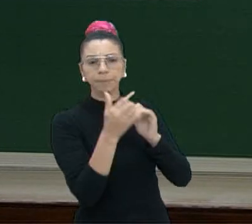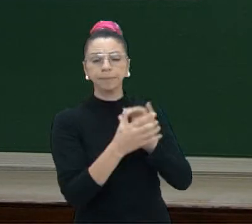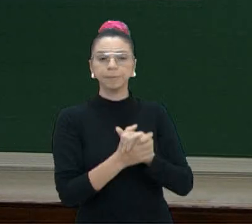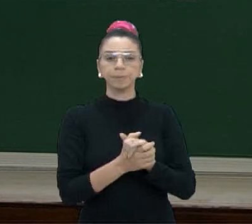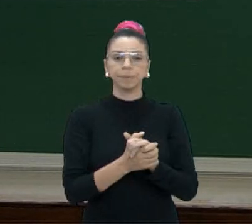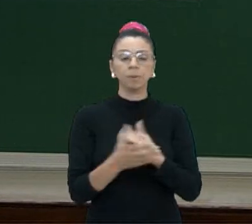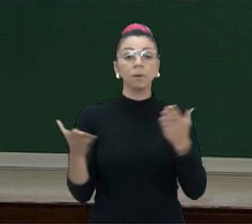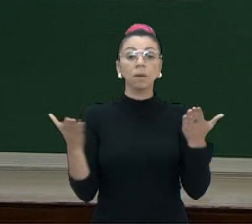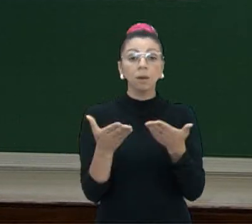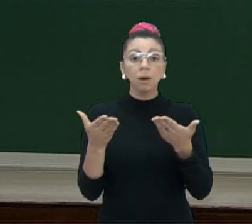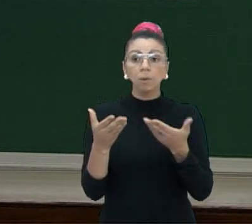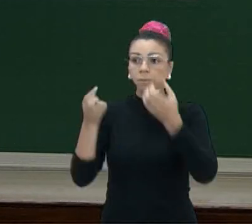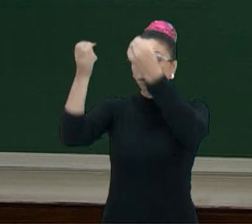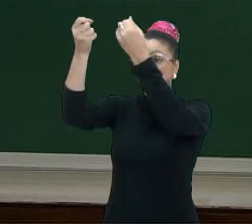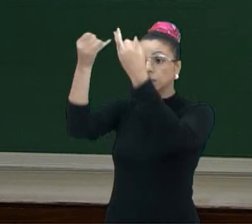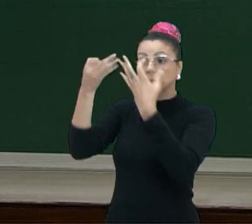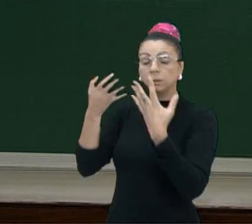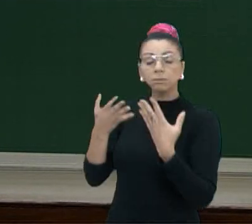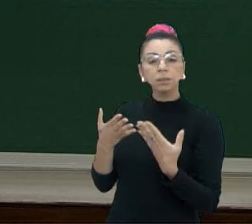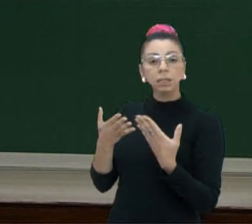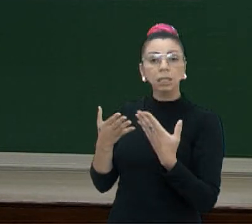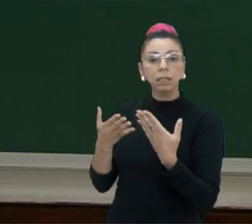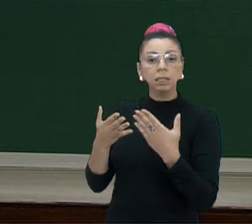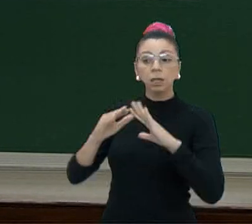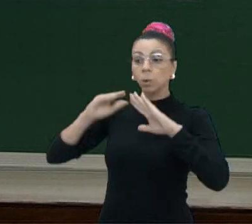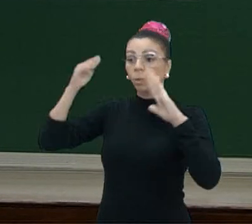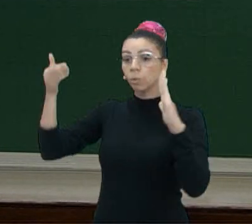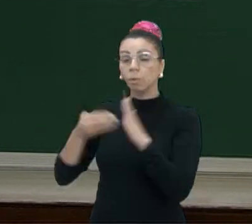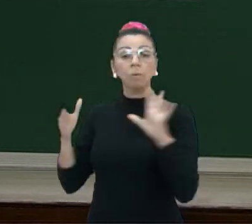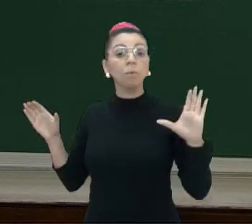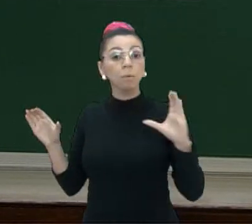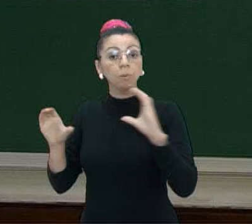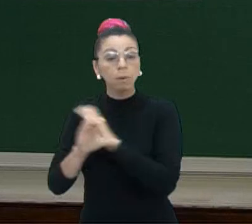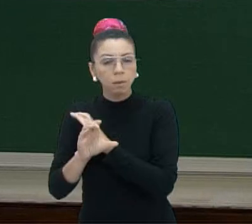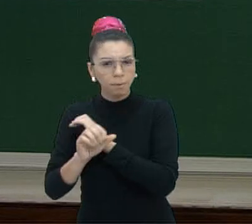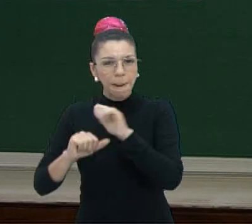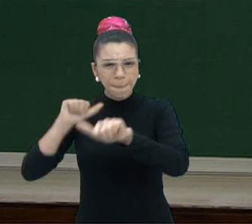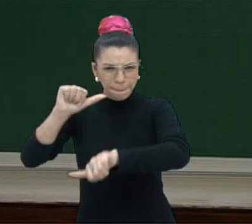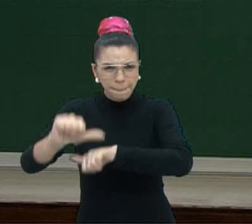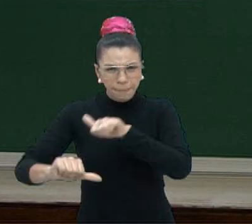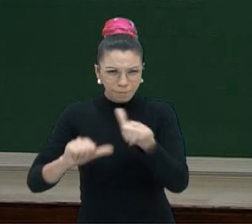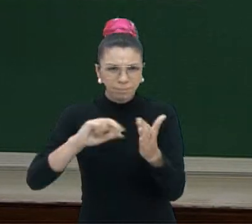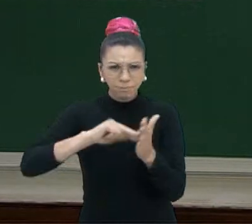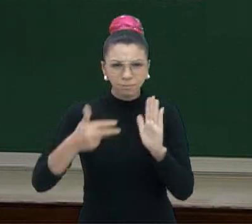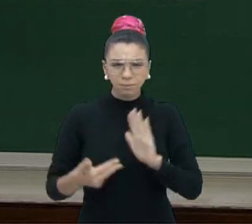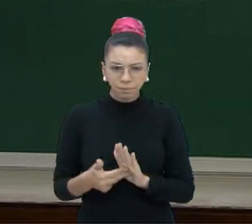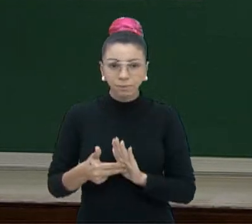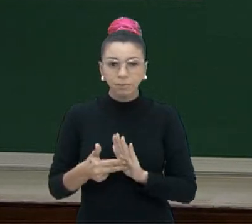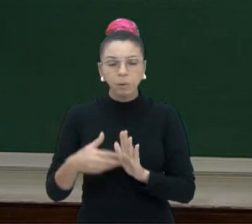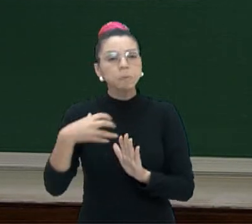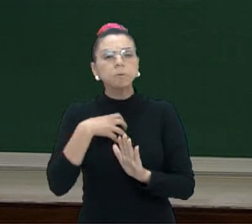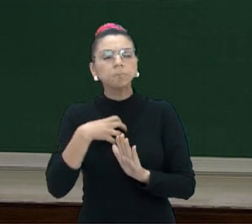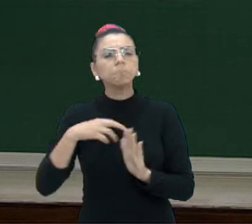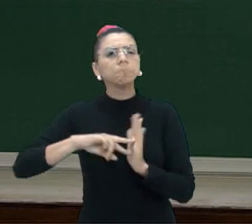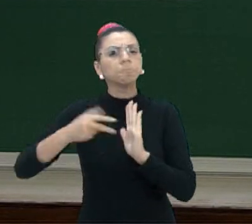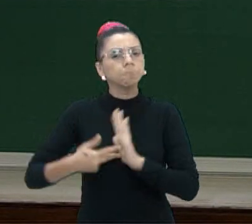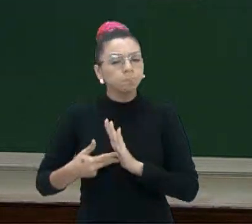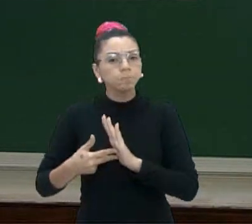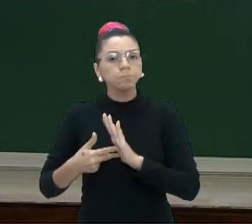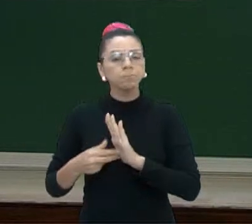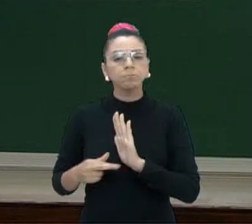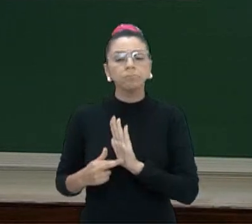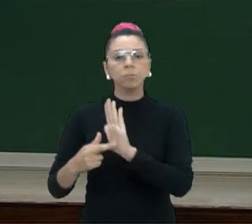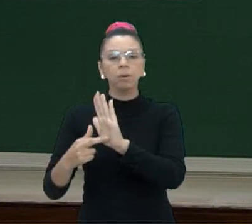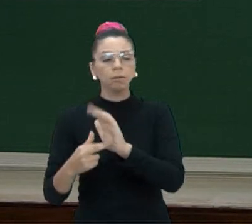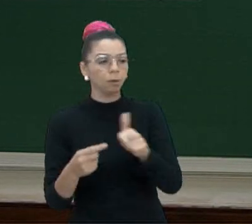vai explicar. Quando você vê a imagem completa, muda o sentido de alguma coisa? O sentido que produziu